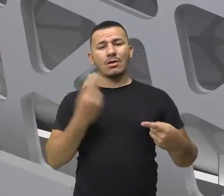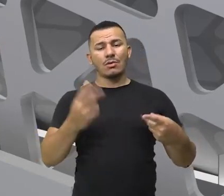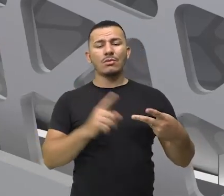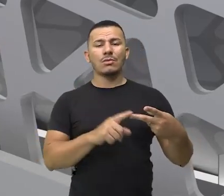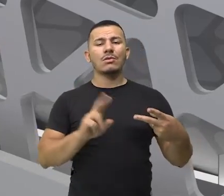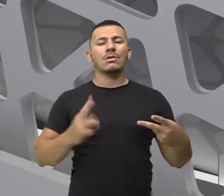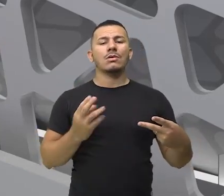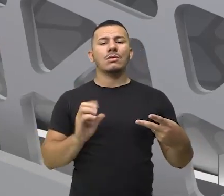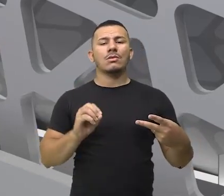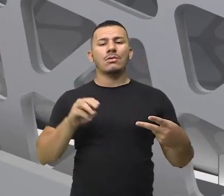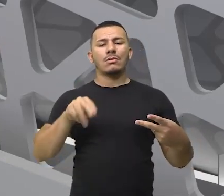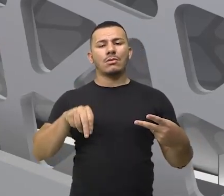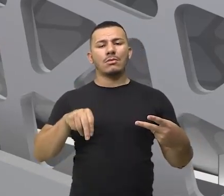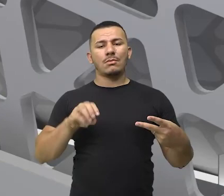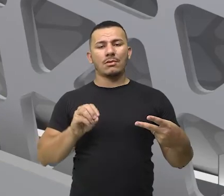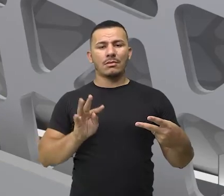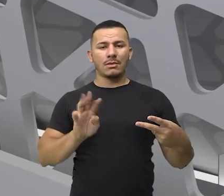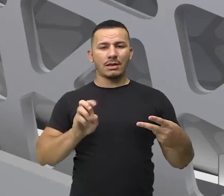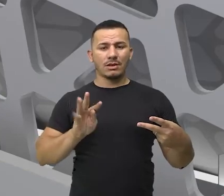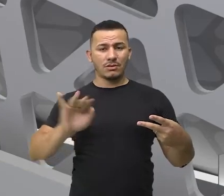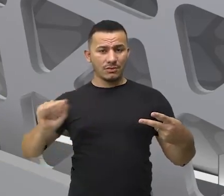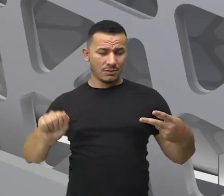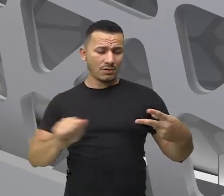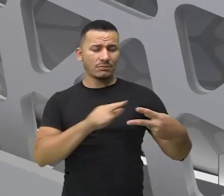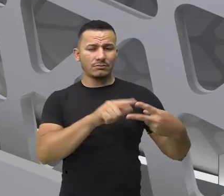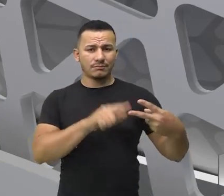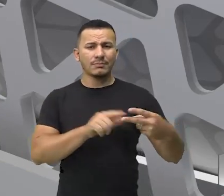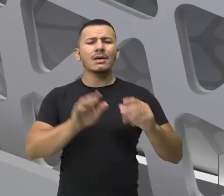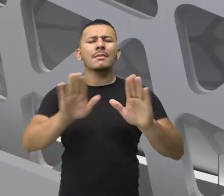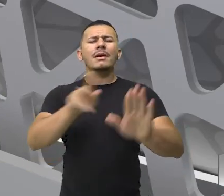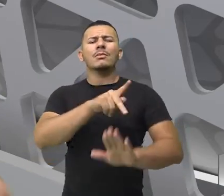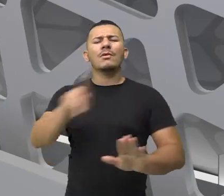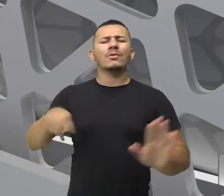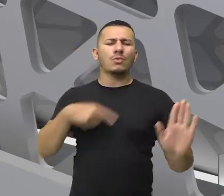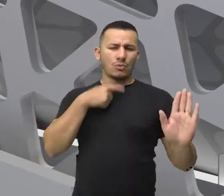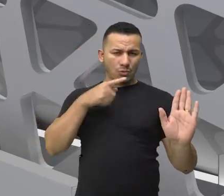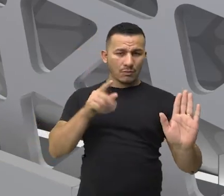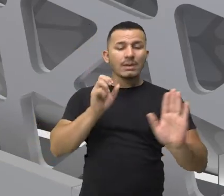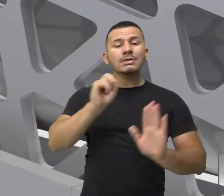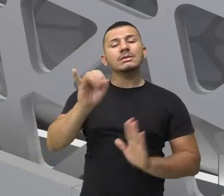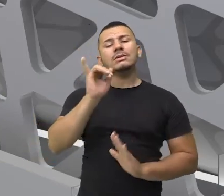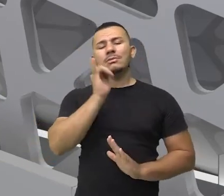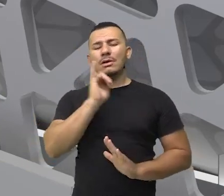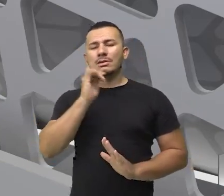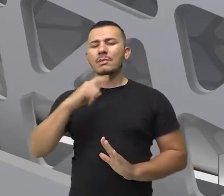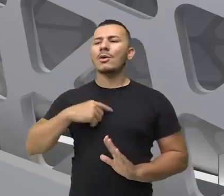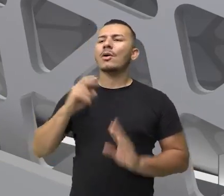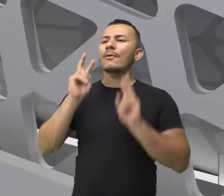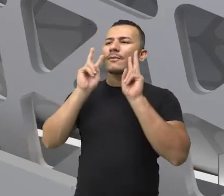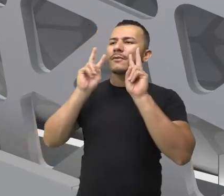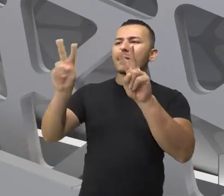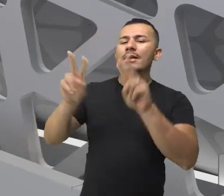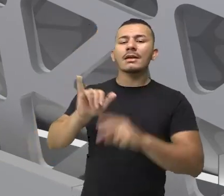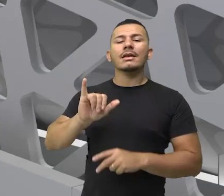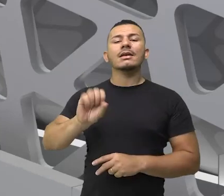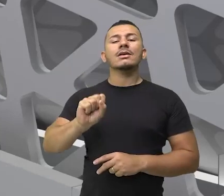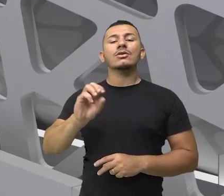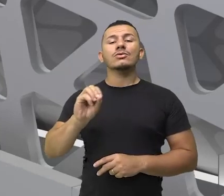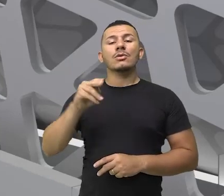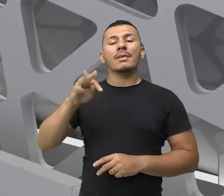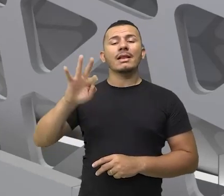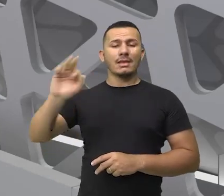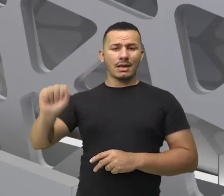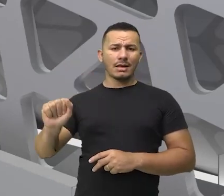ser uma homotetia. Ah, professor, quando eu estou diante de uma isometria?